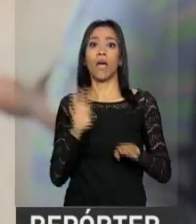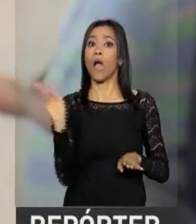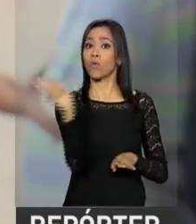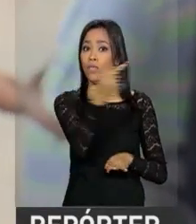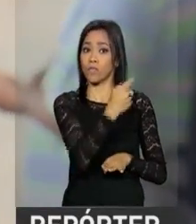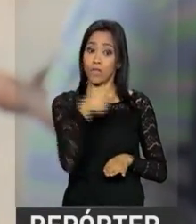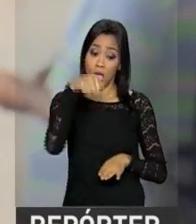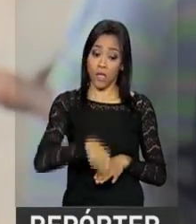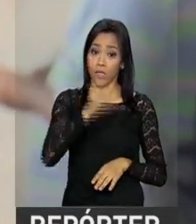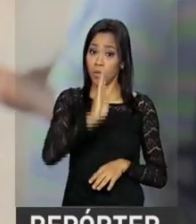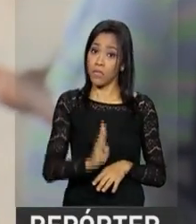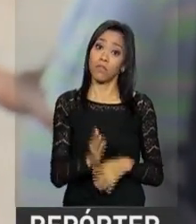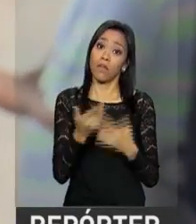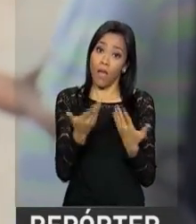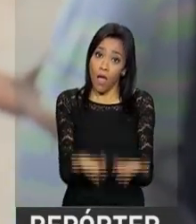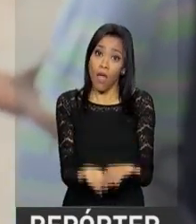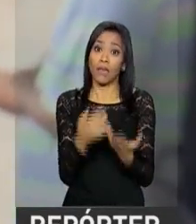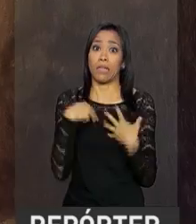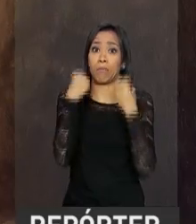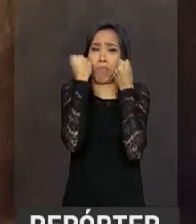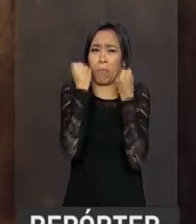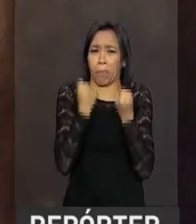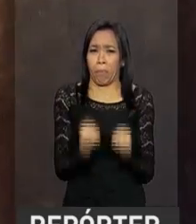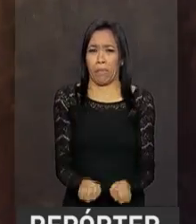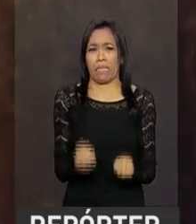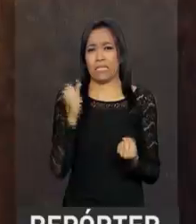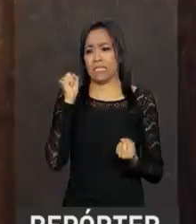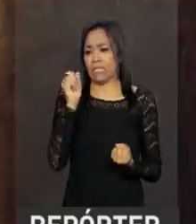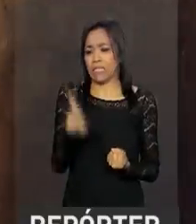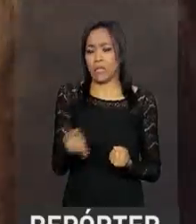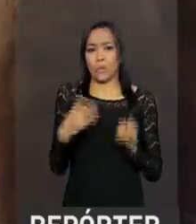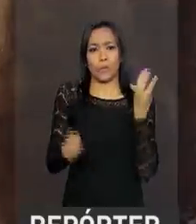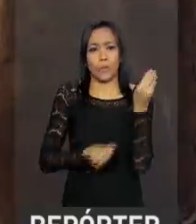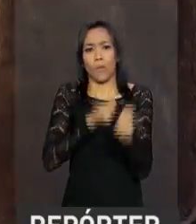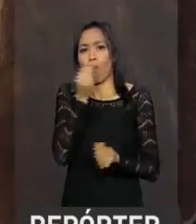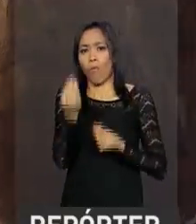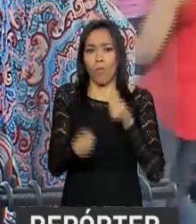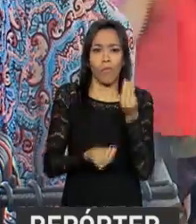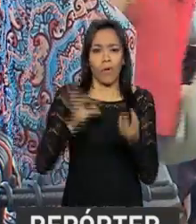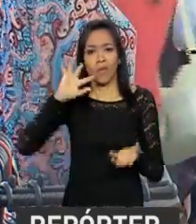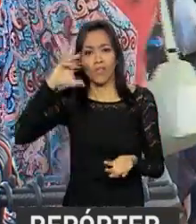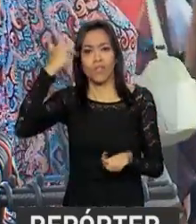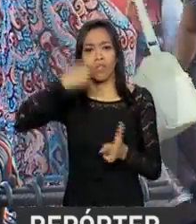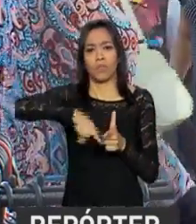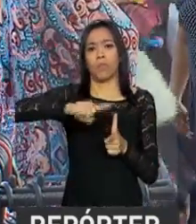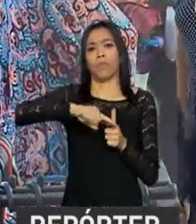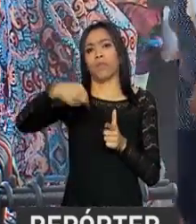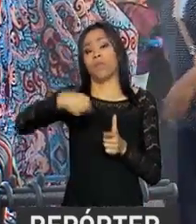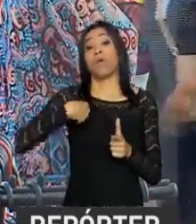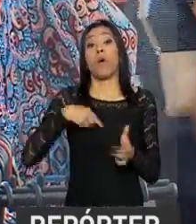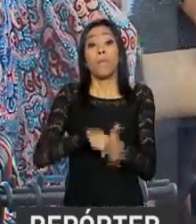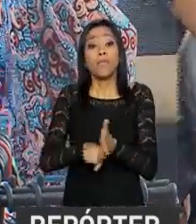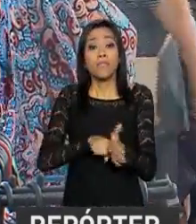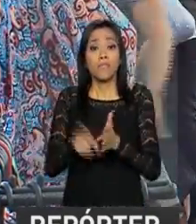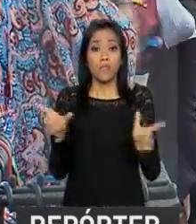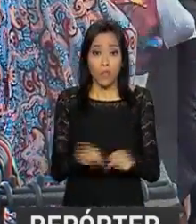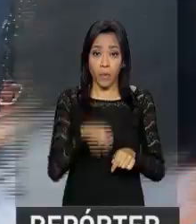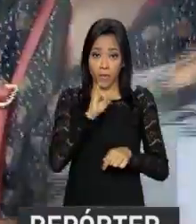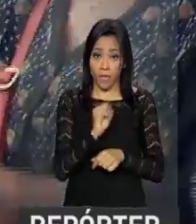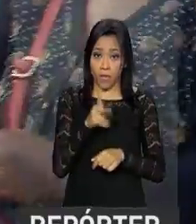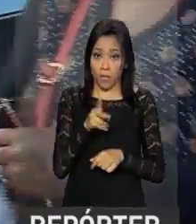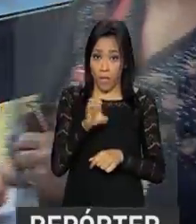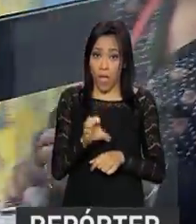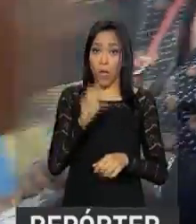um dos estados que estão sobrecarregados e estudam rever o sistema previdenciário. Uma pesquisa do IPEA sobre tempo de